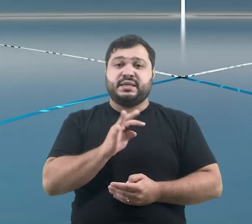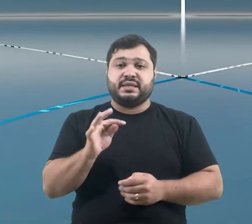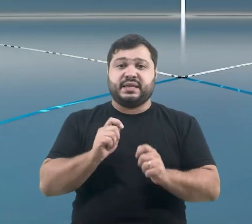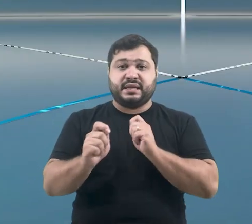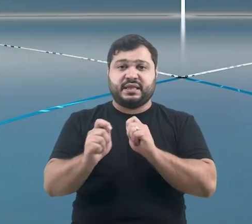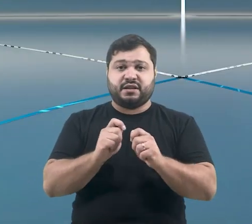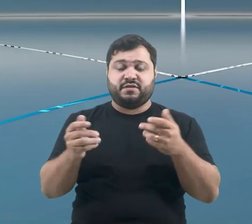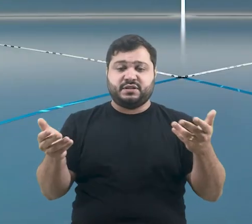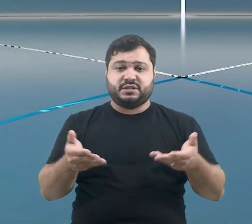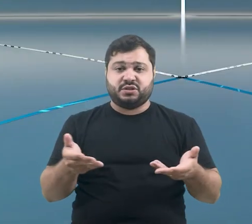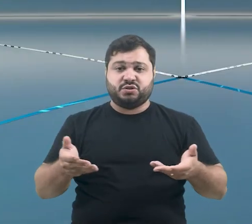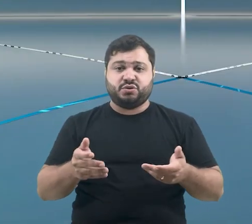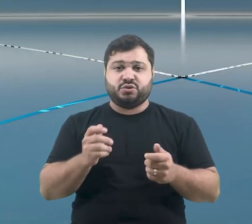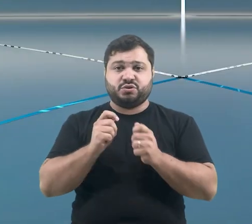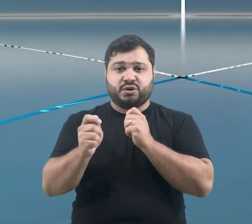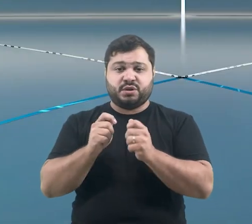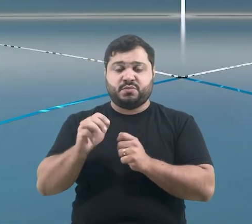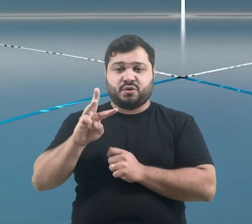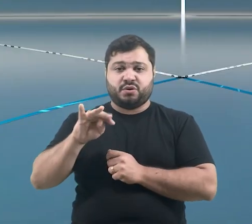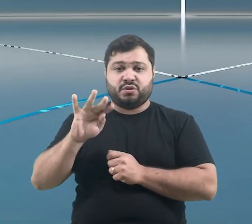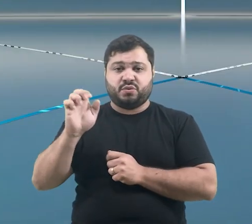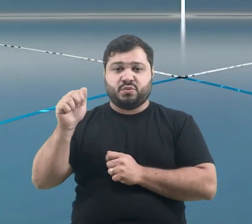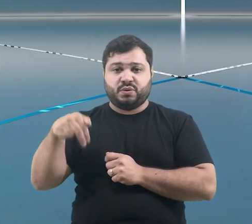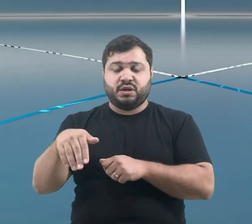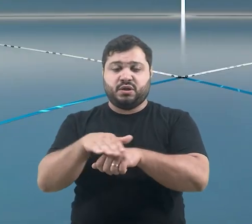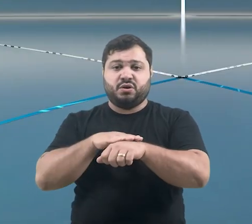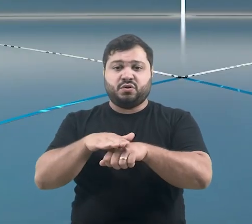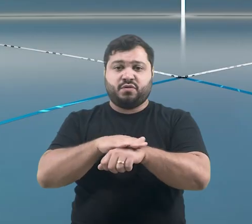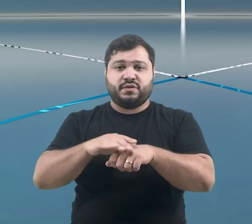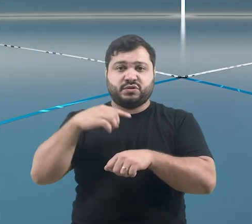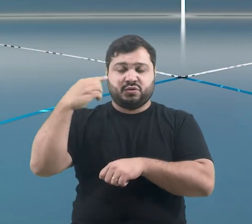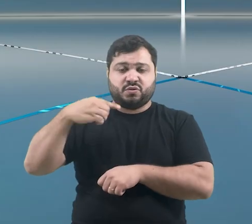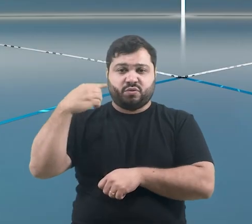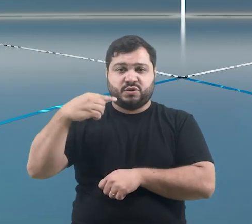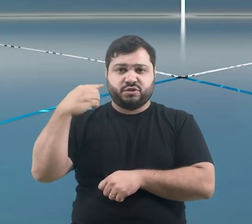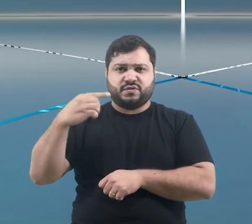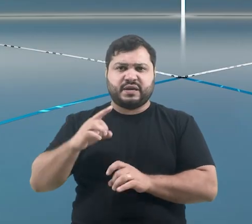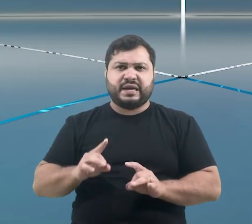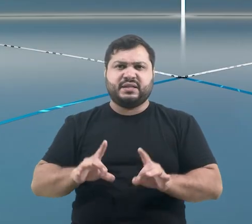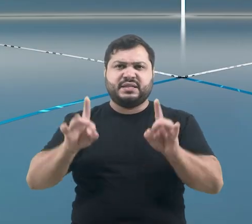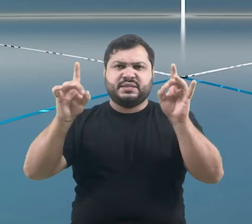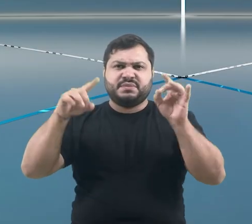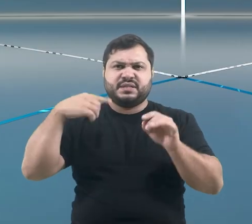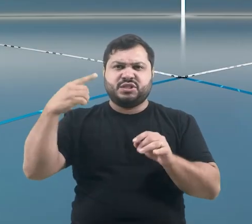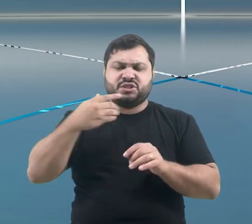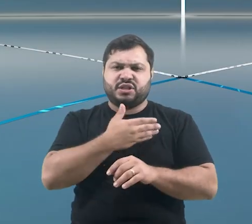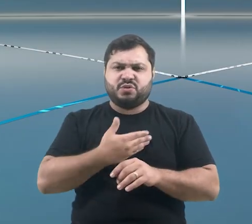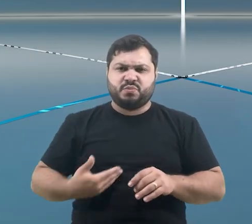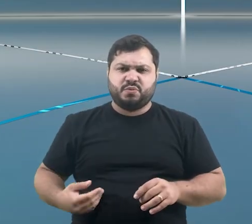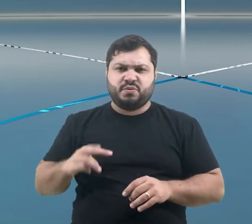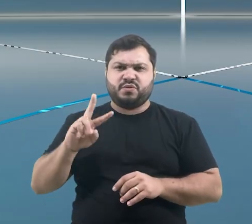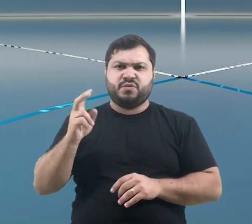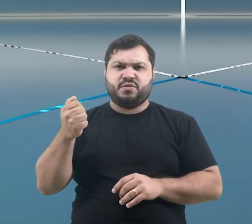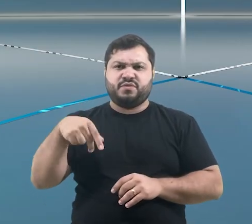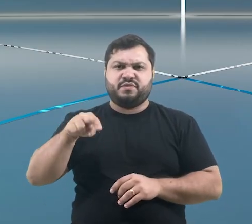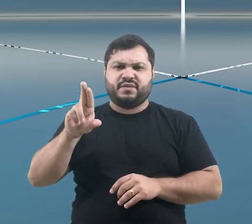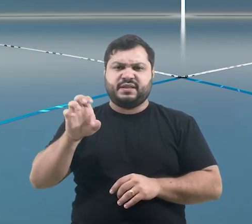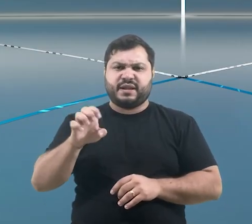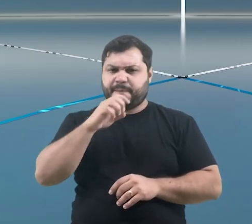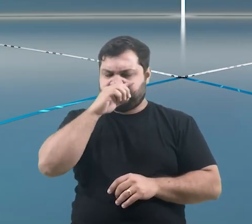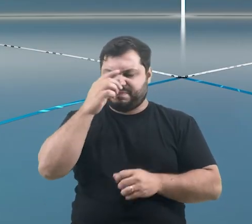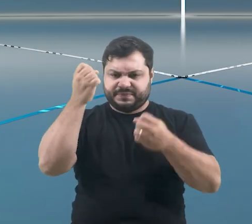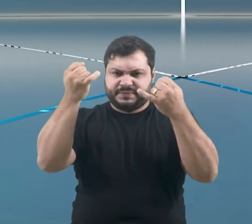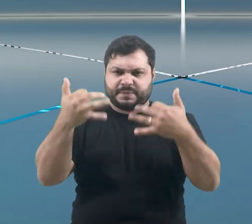No IT Entrevista de hoje, o repórter William Nascimento conversou com o advogado especialista em direito público Vandré